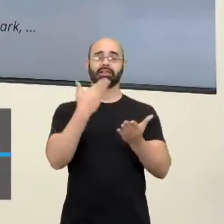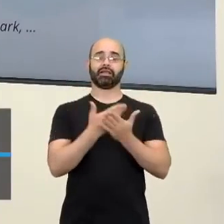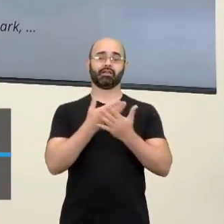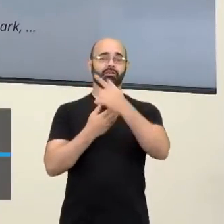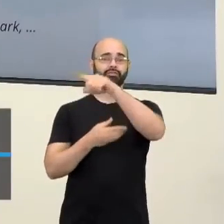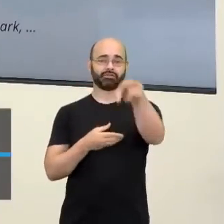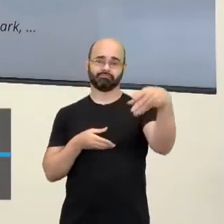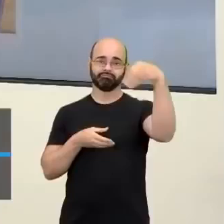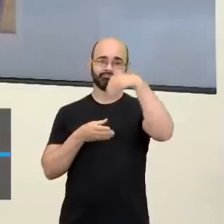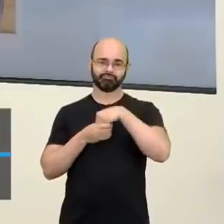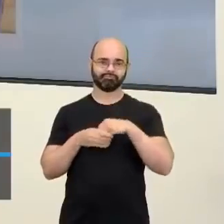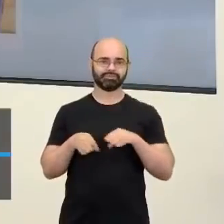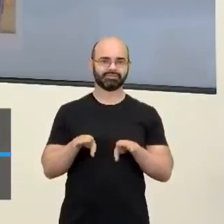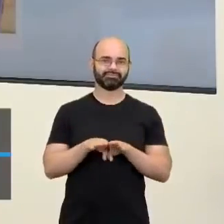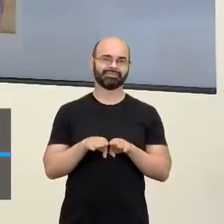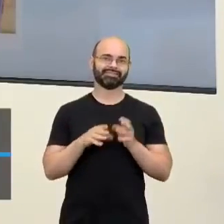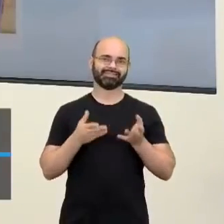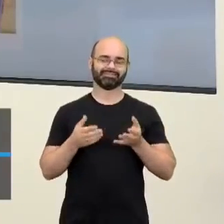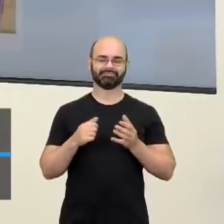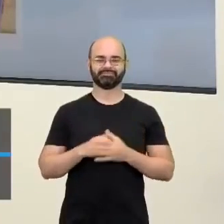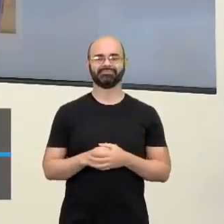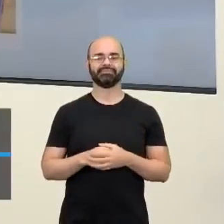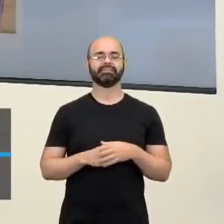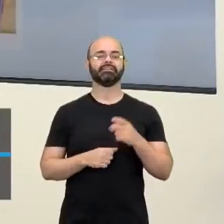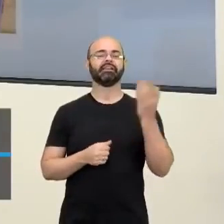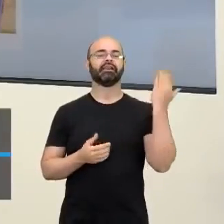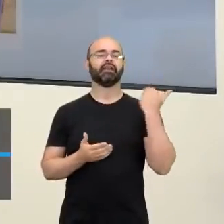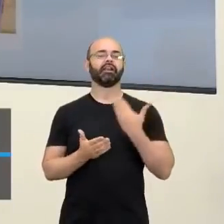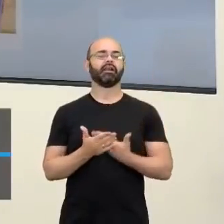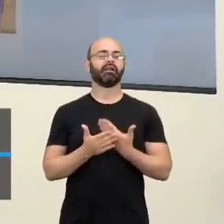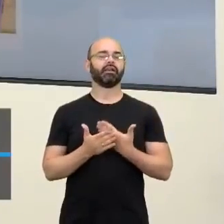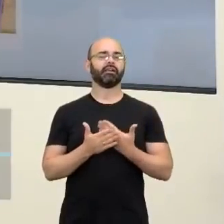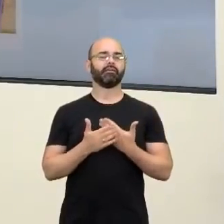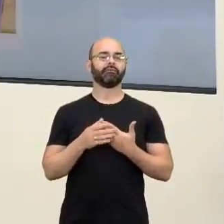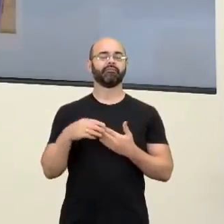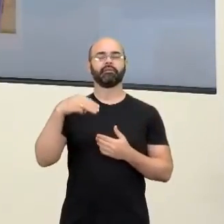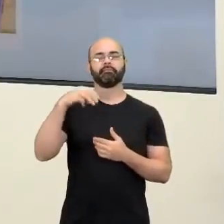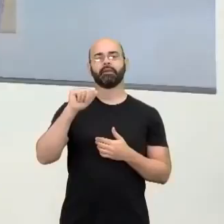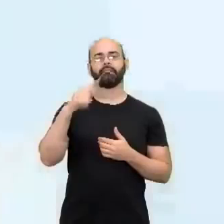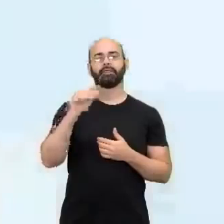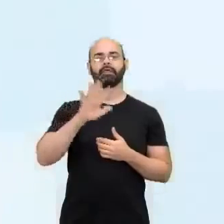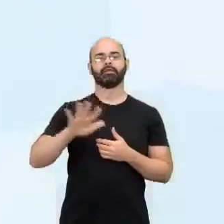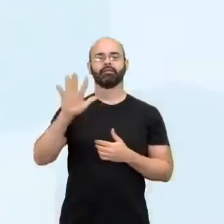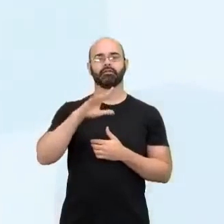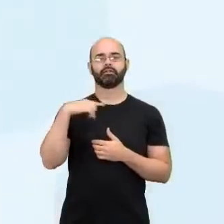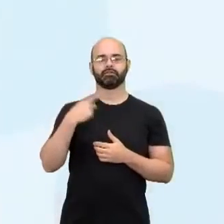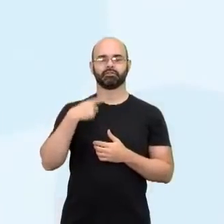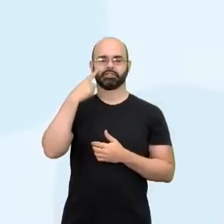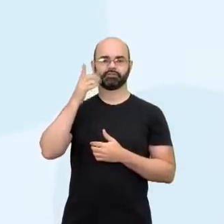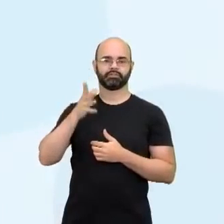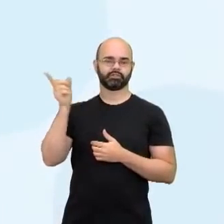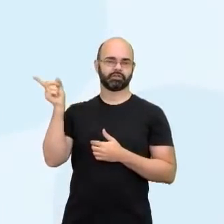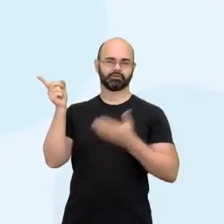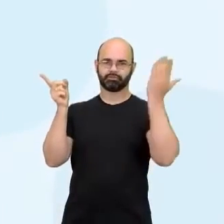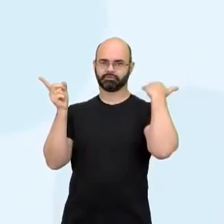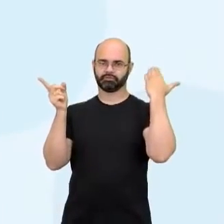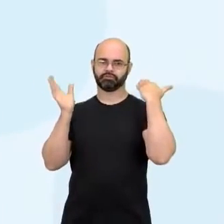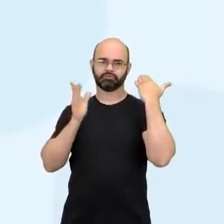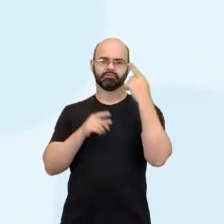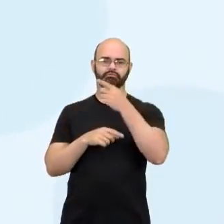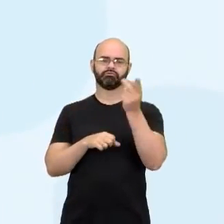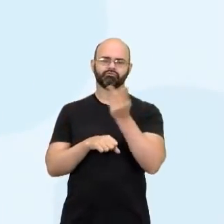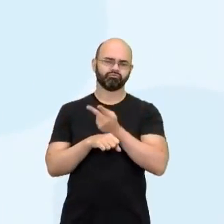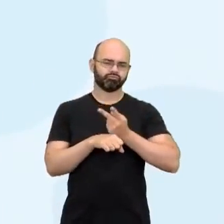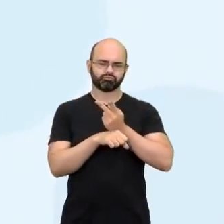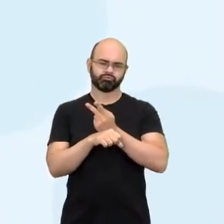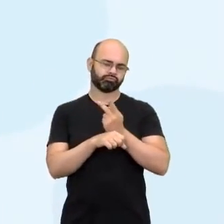né? Então, continuando aqui na aula, na aula passada a gente viu aqui esse mapa, né, que tinha um treasure hunt para você descobrir aí